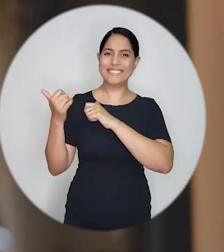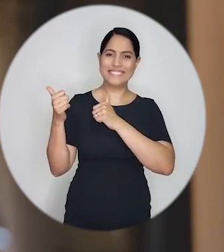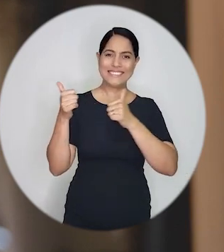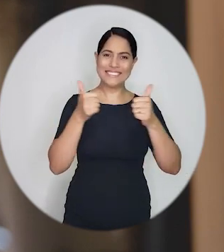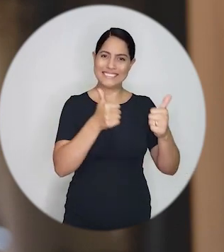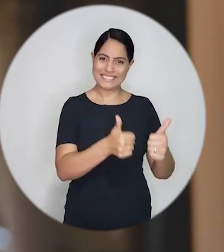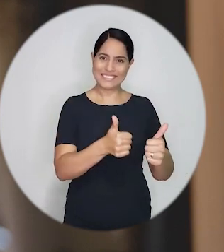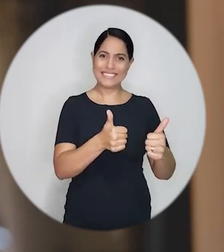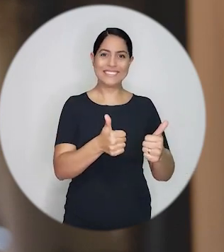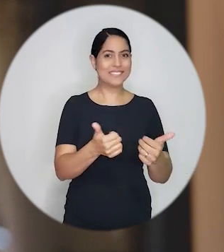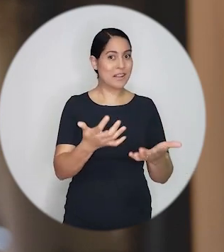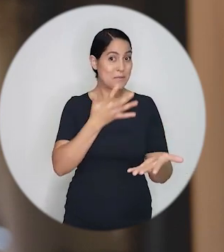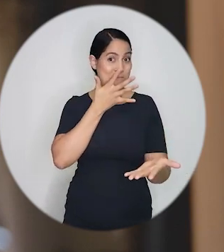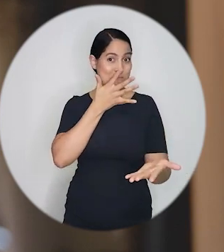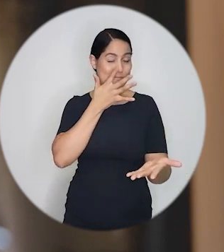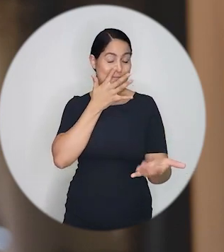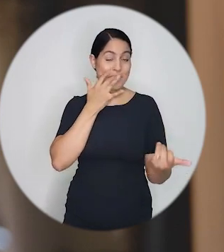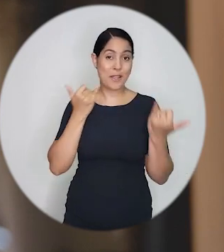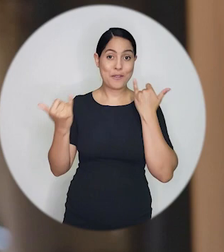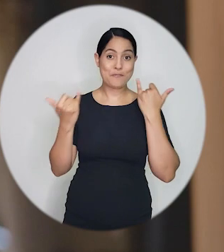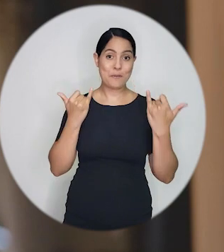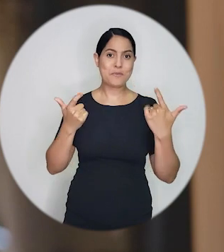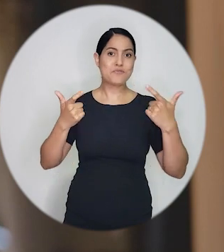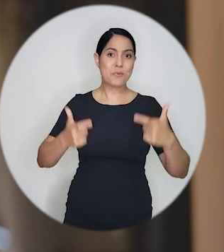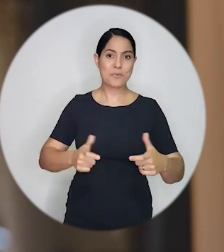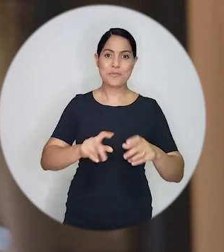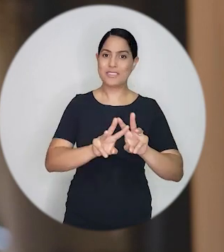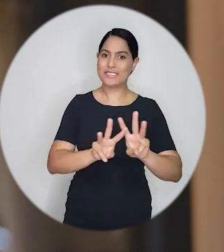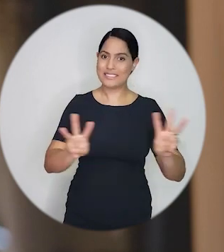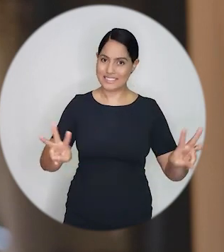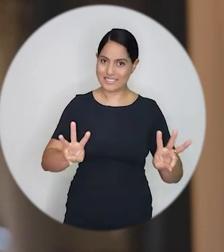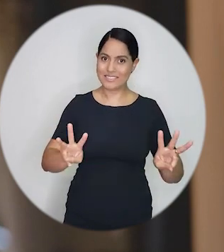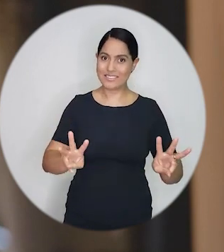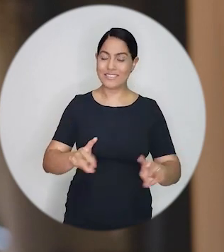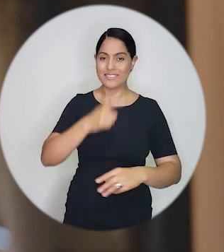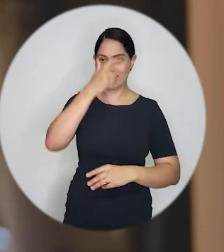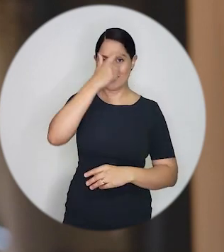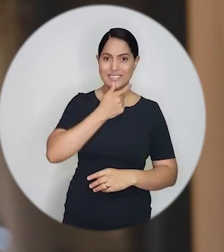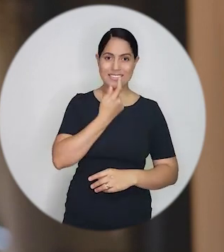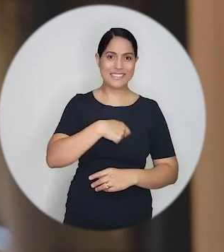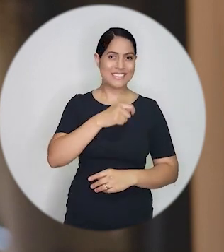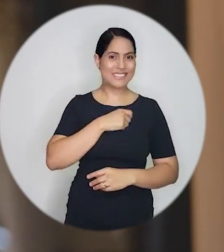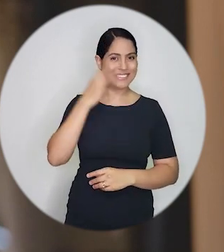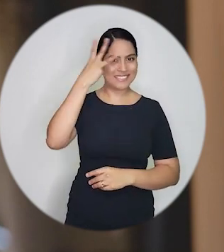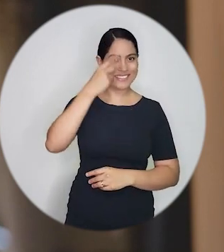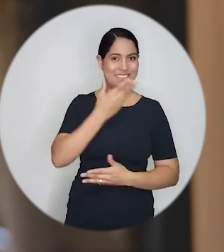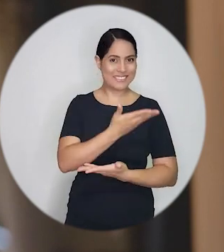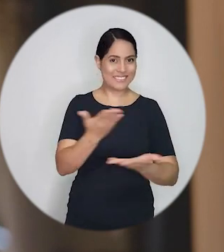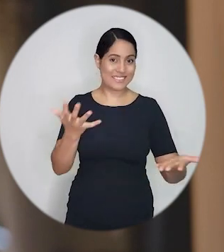de seguir também as nossas redes sociais e conferir as principais notícias no site da OAB Nacional.